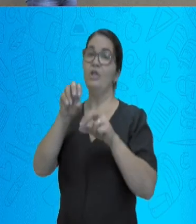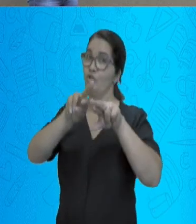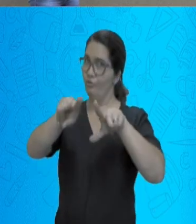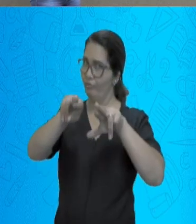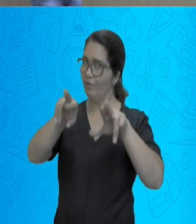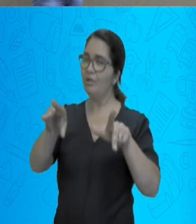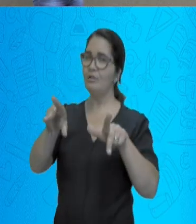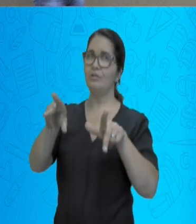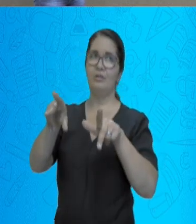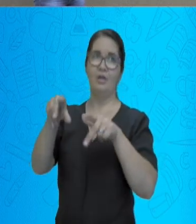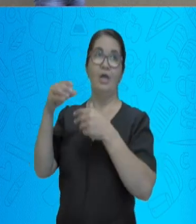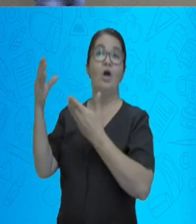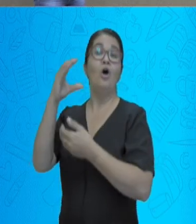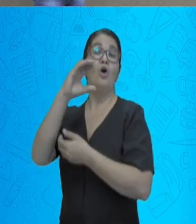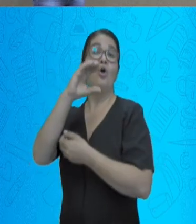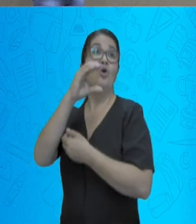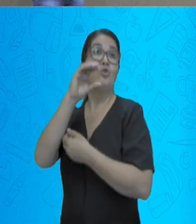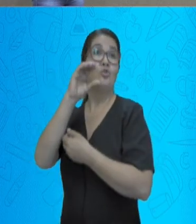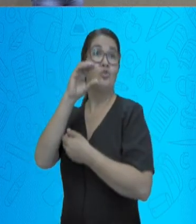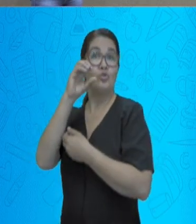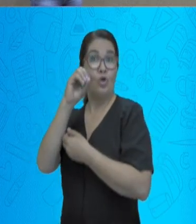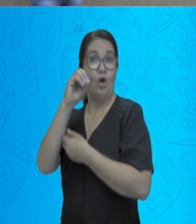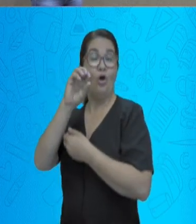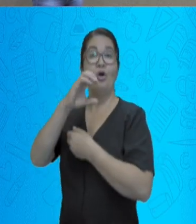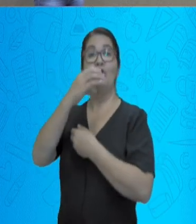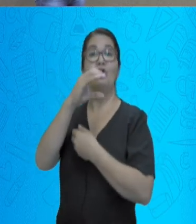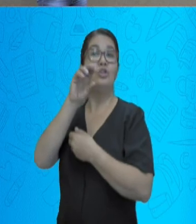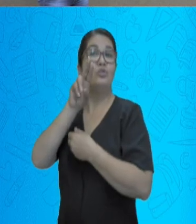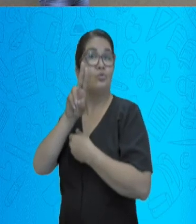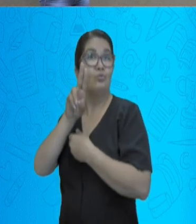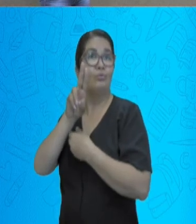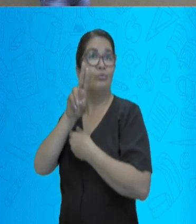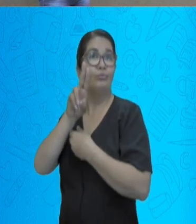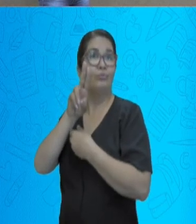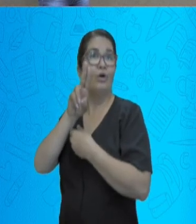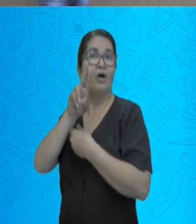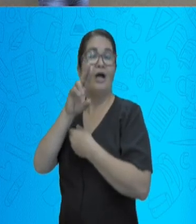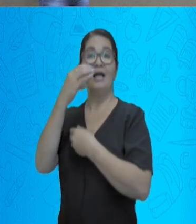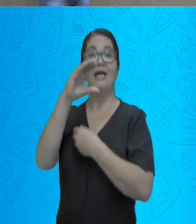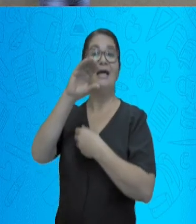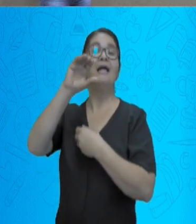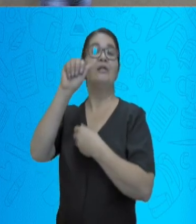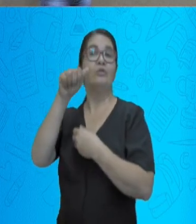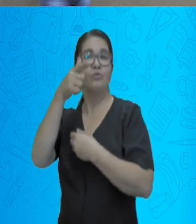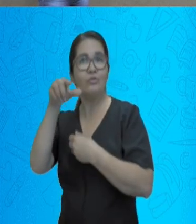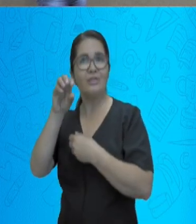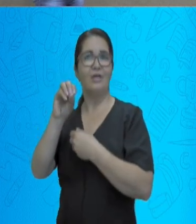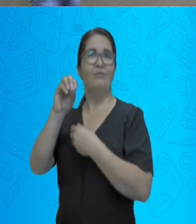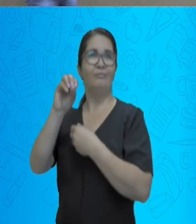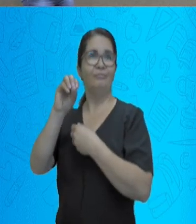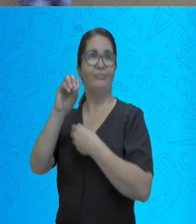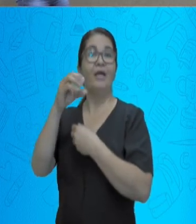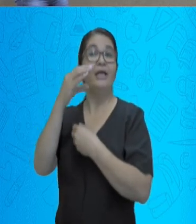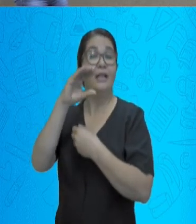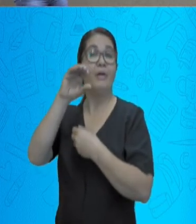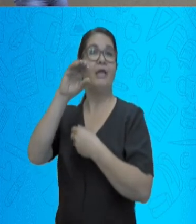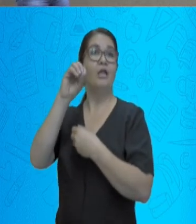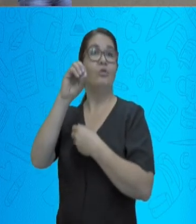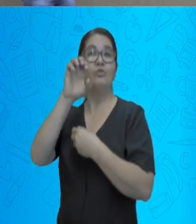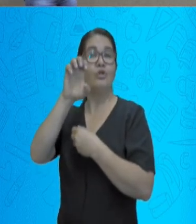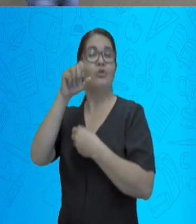precisa. Só e su. Geralmente no são e sons.